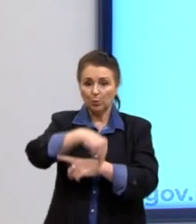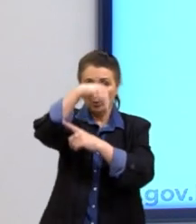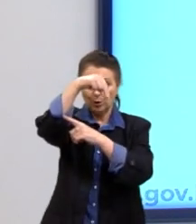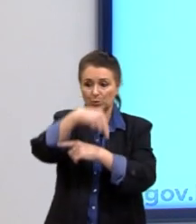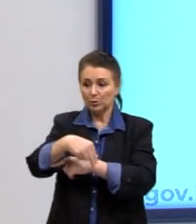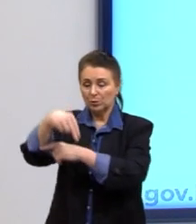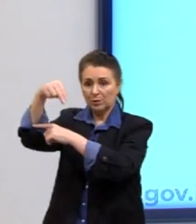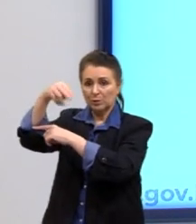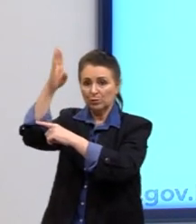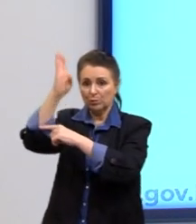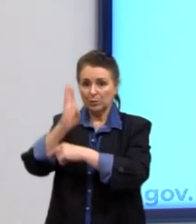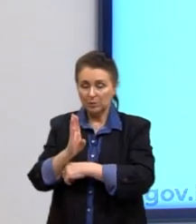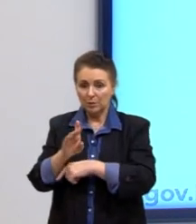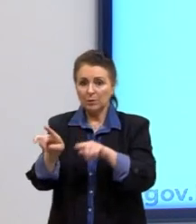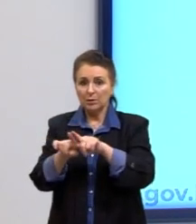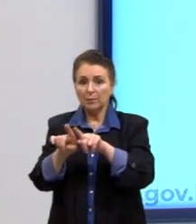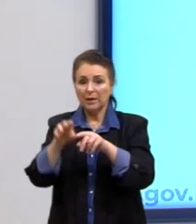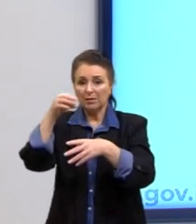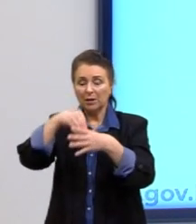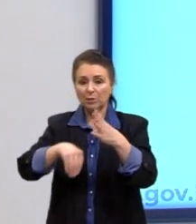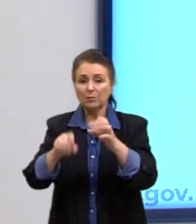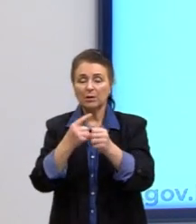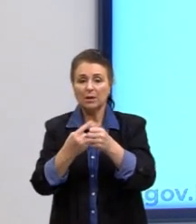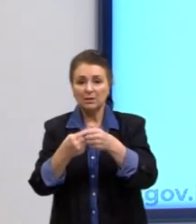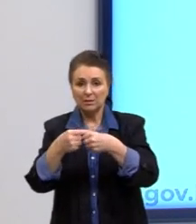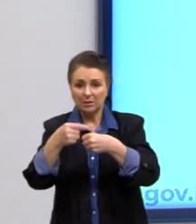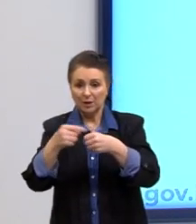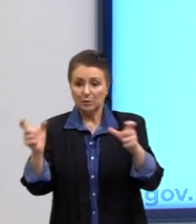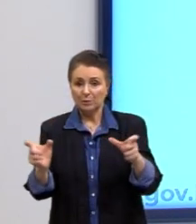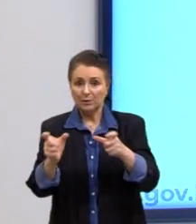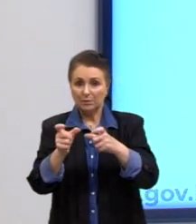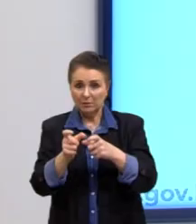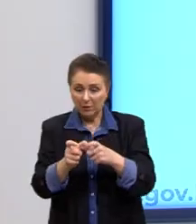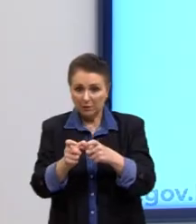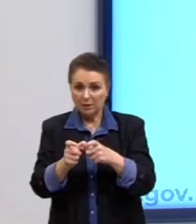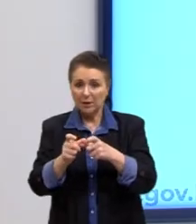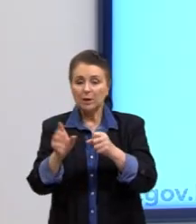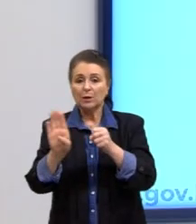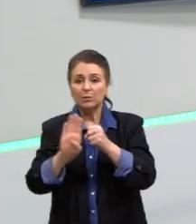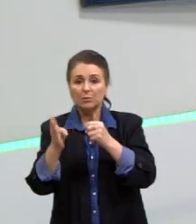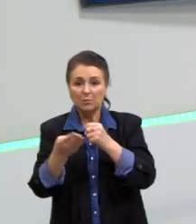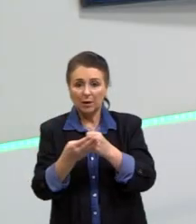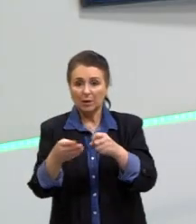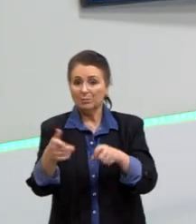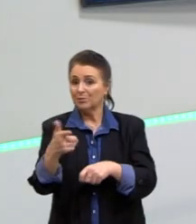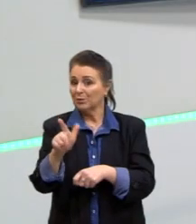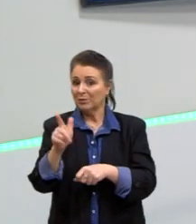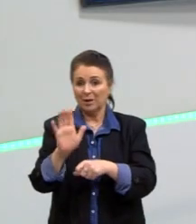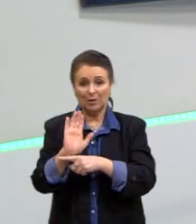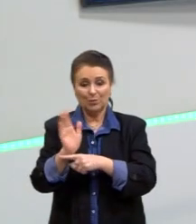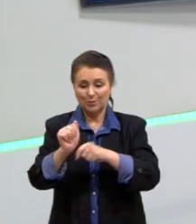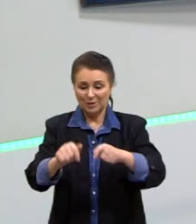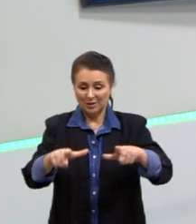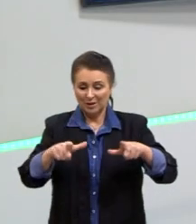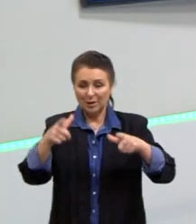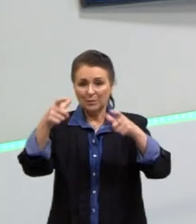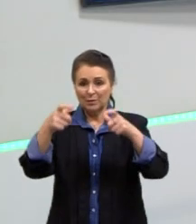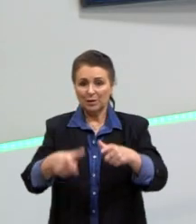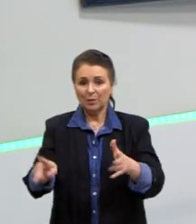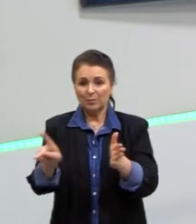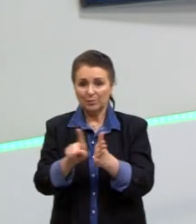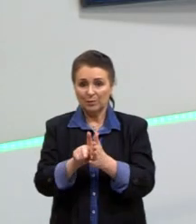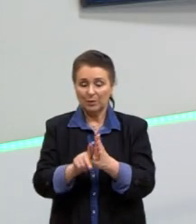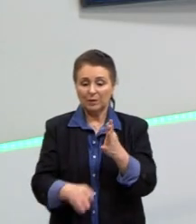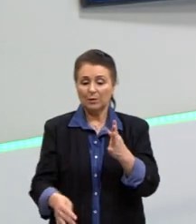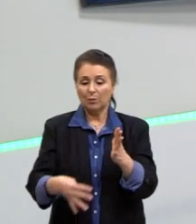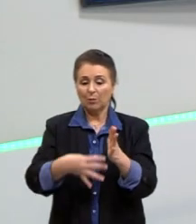as periferias urbanas, as cidades pequenas e as médias do interior. Então aqui esse é o quarto